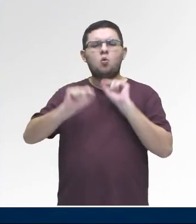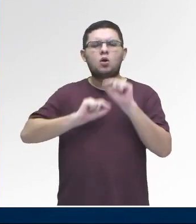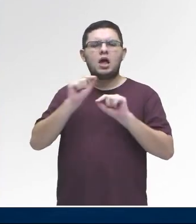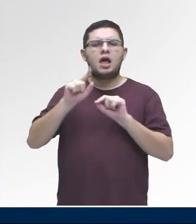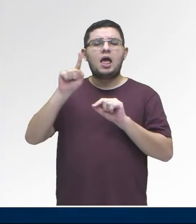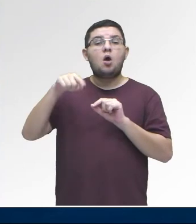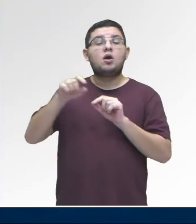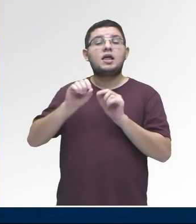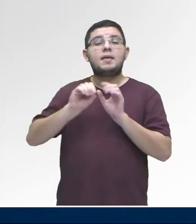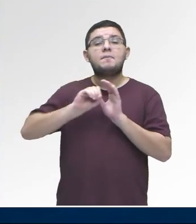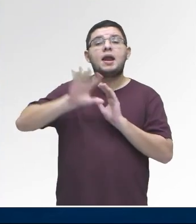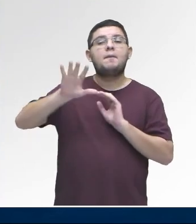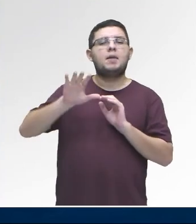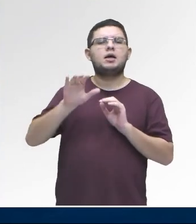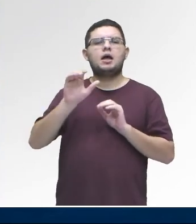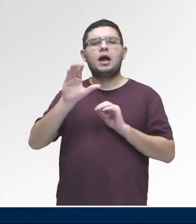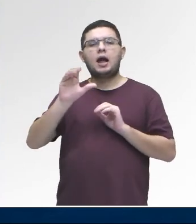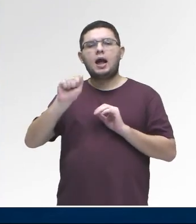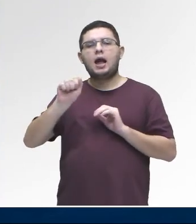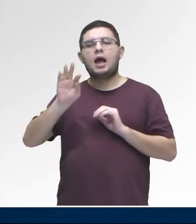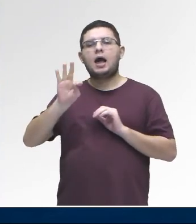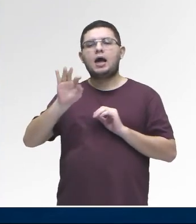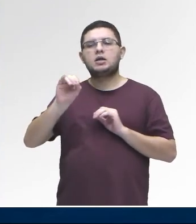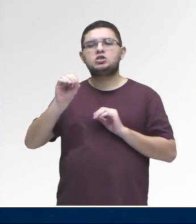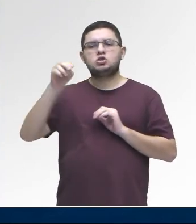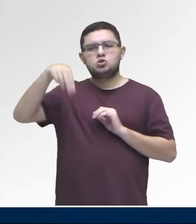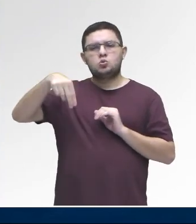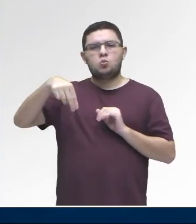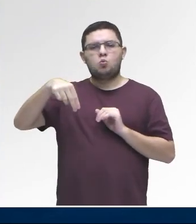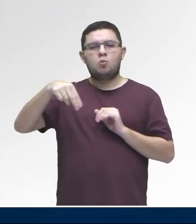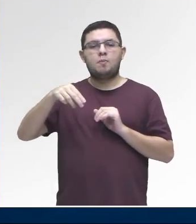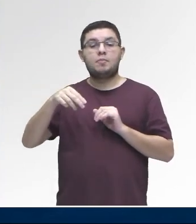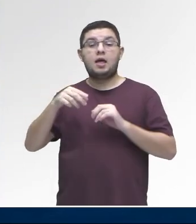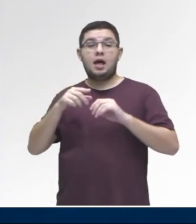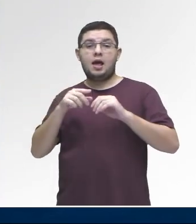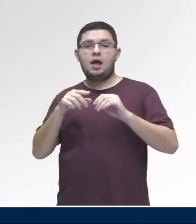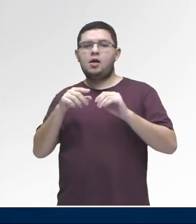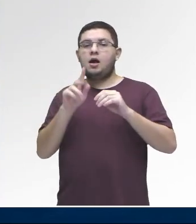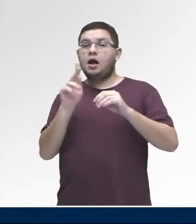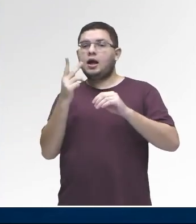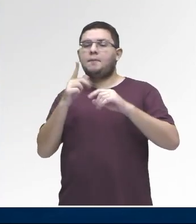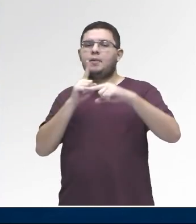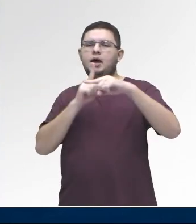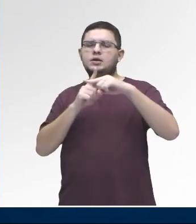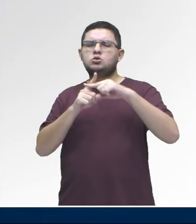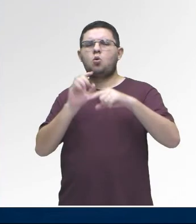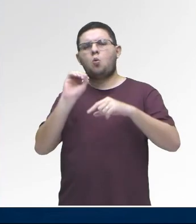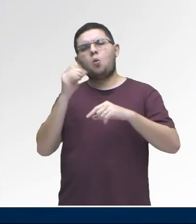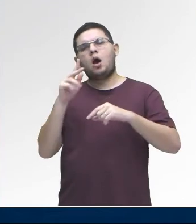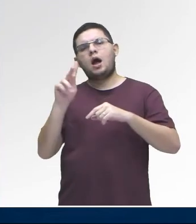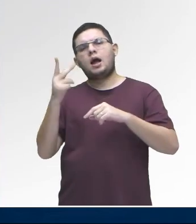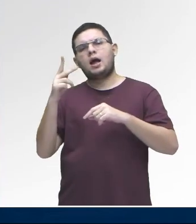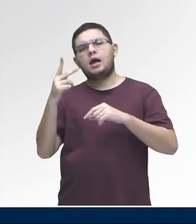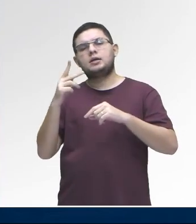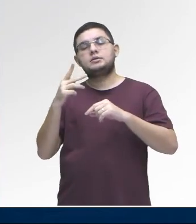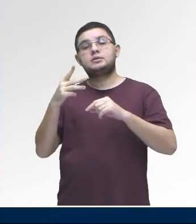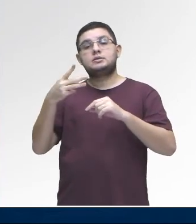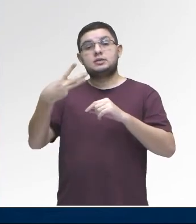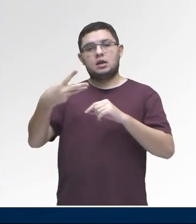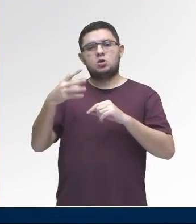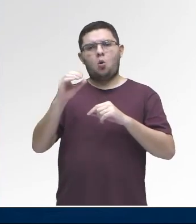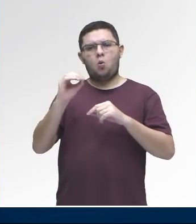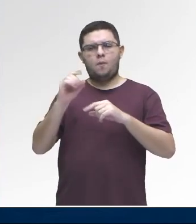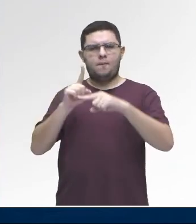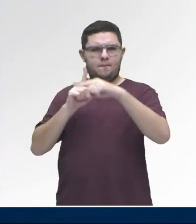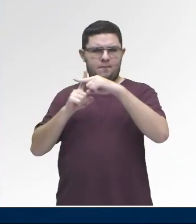mais cátion, H+, ou H3 ou mais. É um ácido